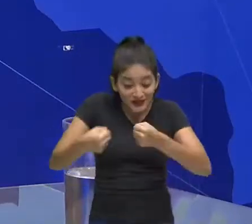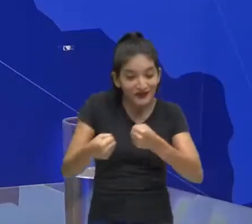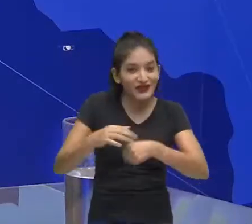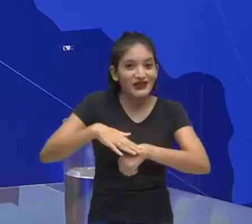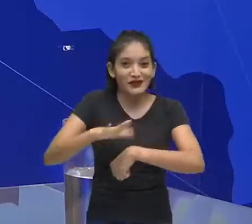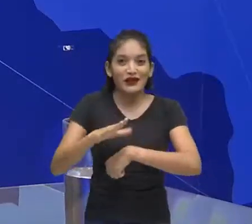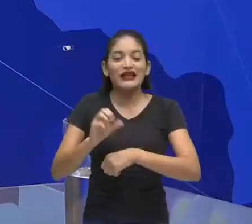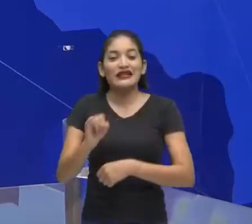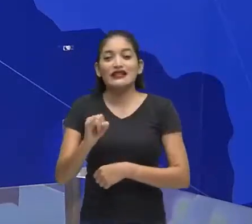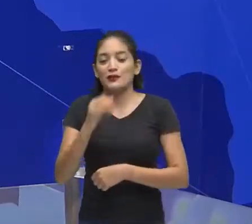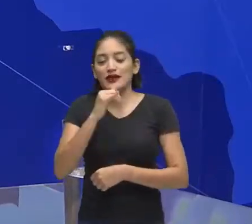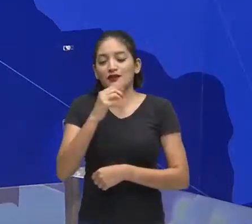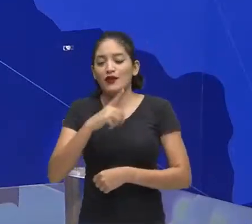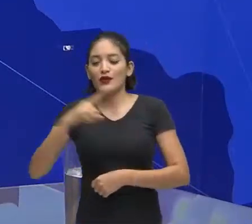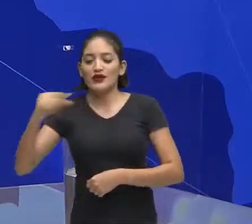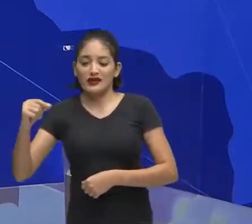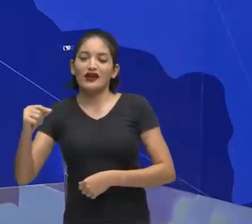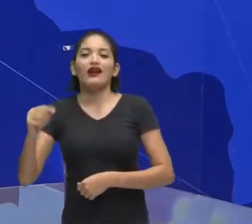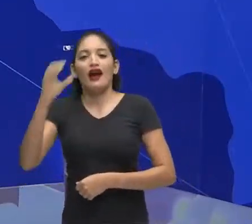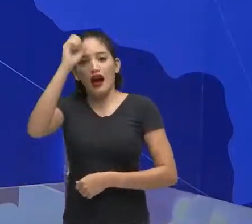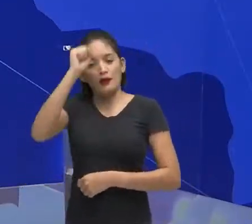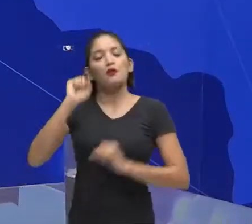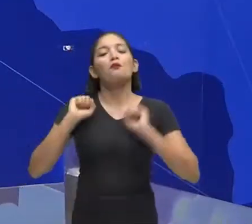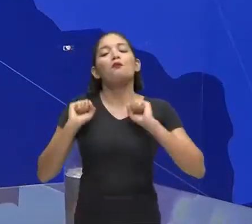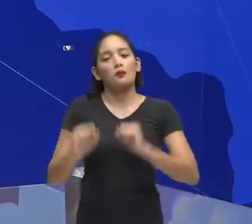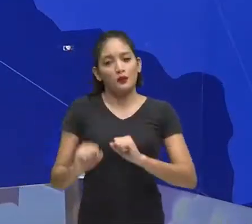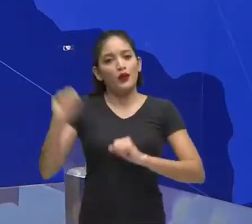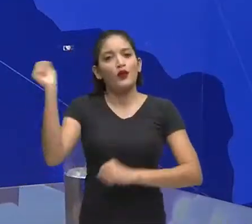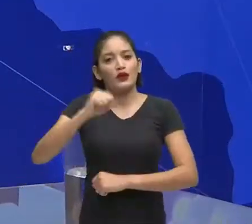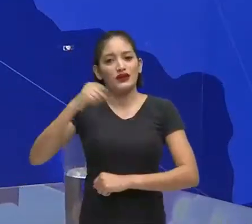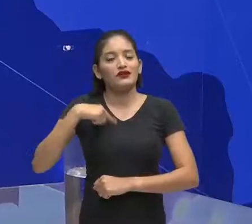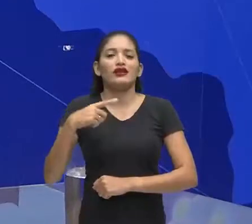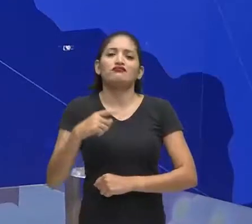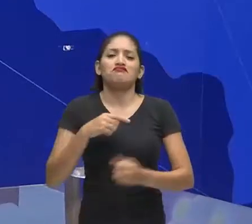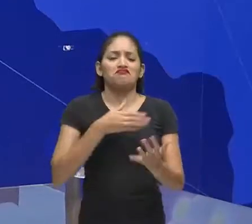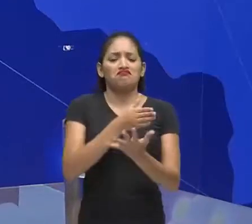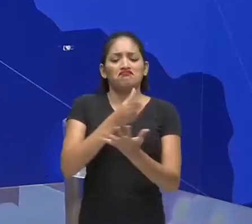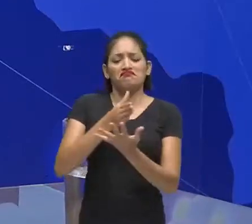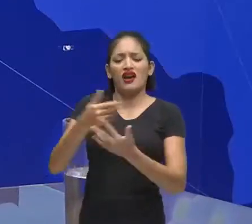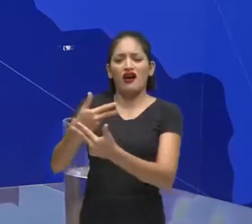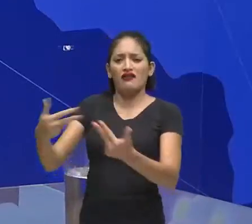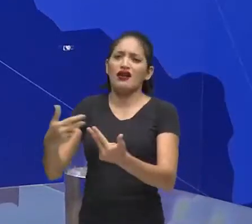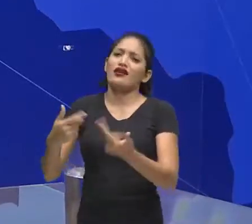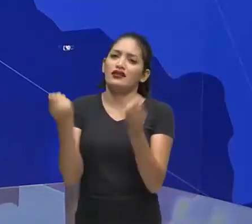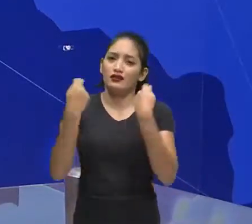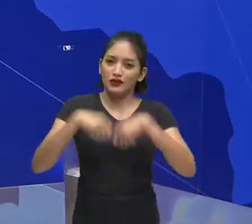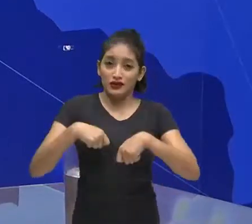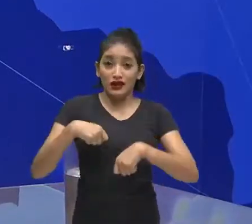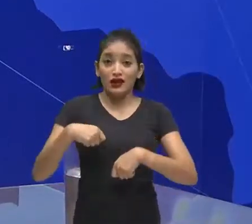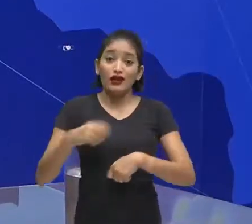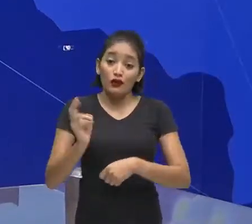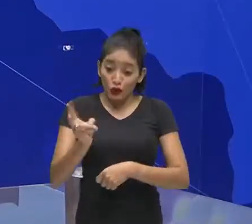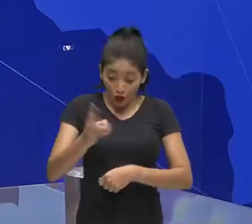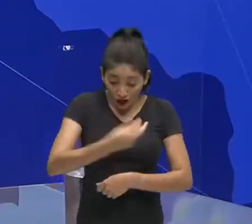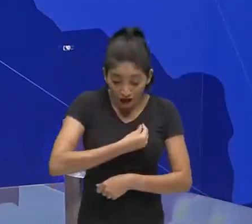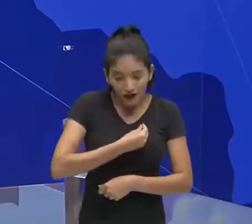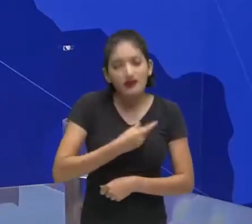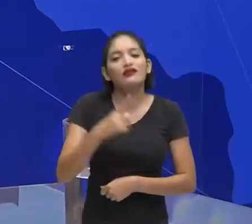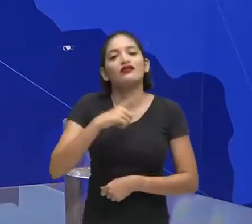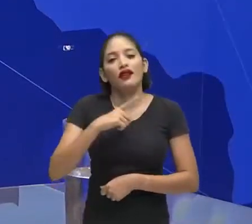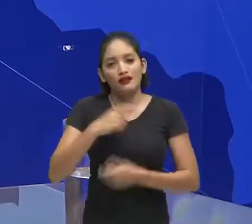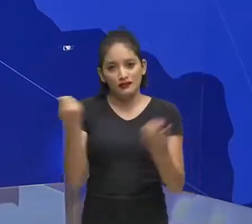Mas se eu quiser sair hoje daqui e começar a aprender, eu posso, porque eu também sou possibilidade. Enquanto vida, sou possibilidade. E